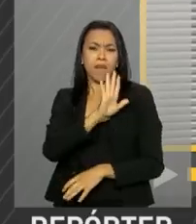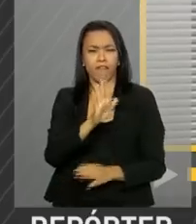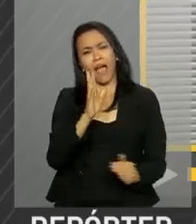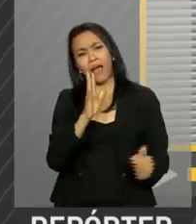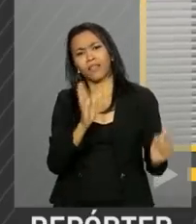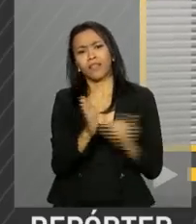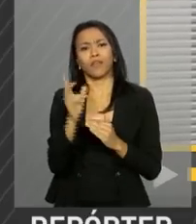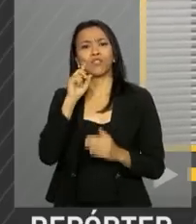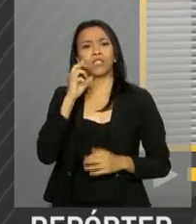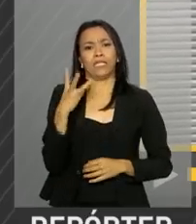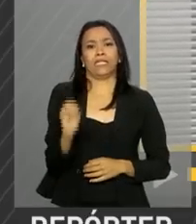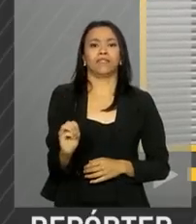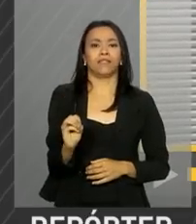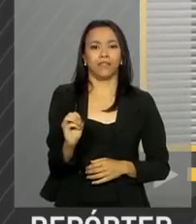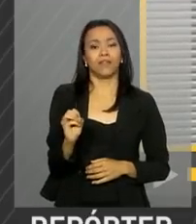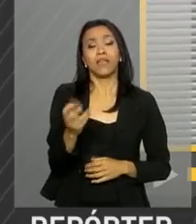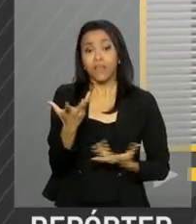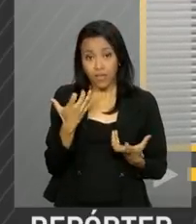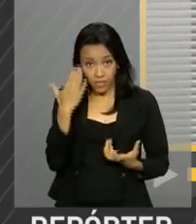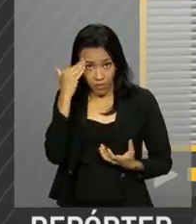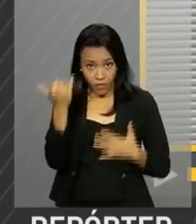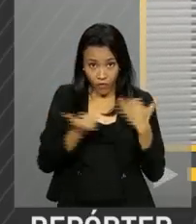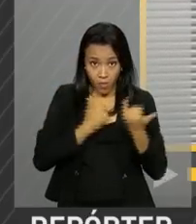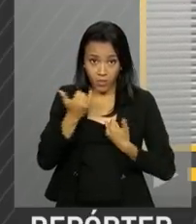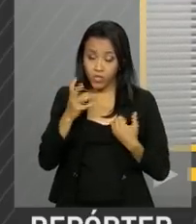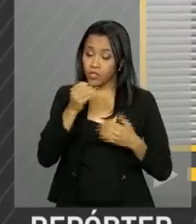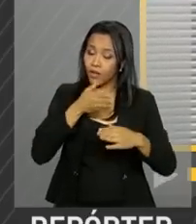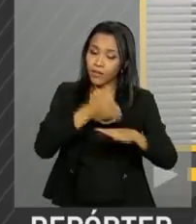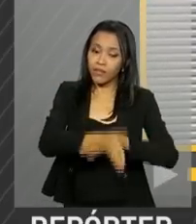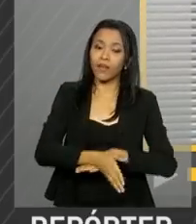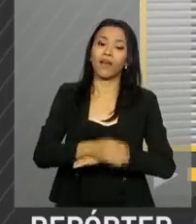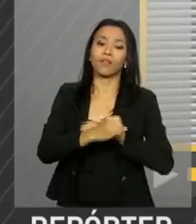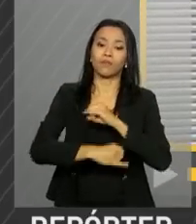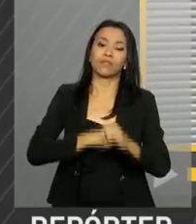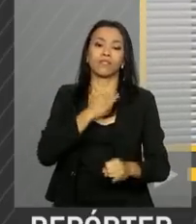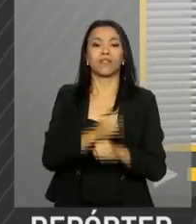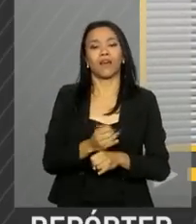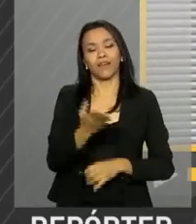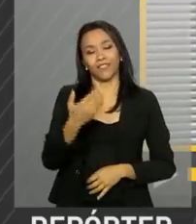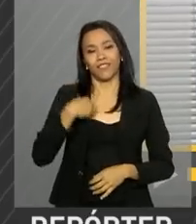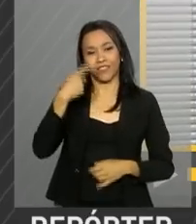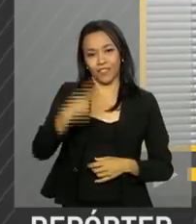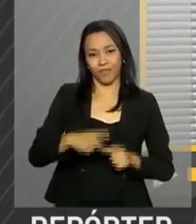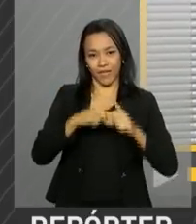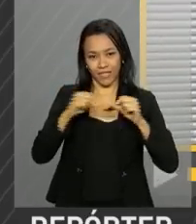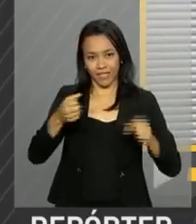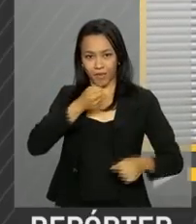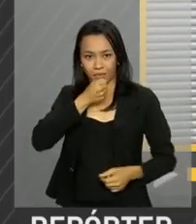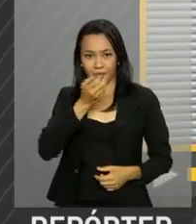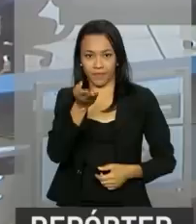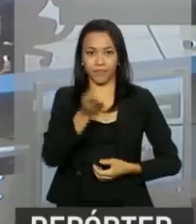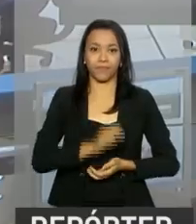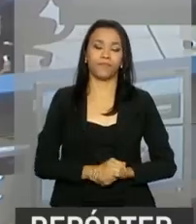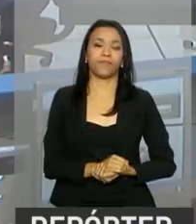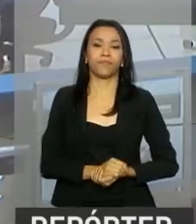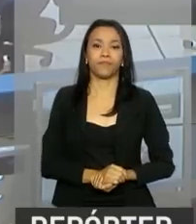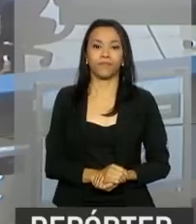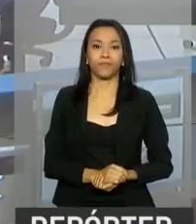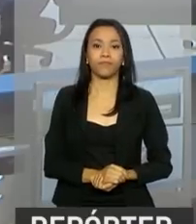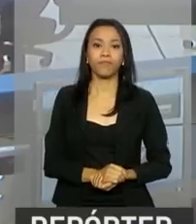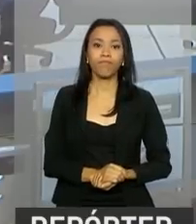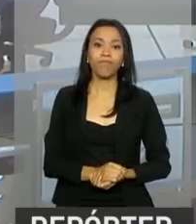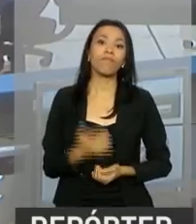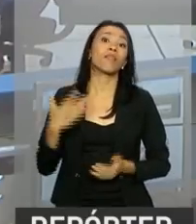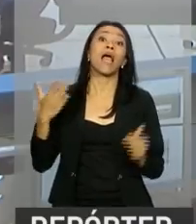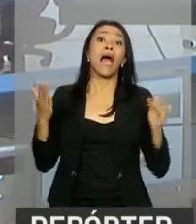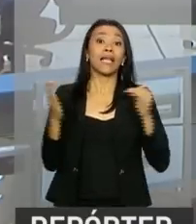dia 30. E quem quiser mais informações é só acessar lá o site do Ministério da Saúde. De Brasília, Gabriela Noronha. E